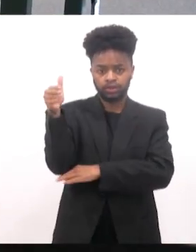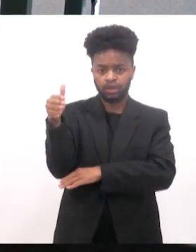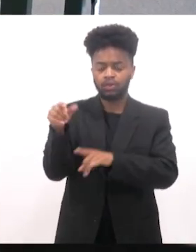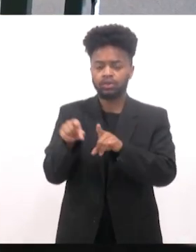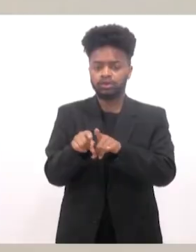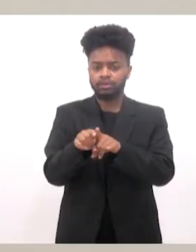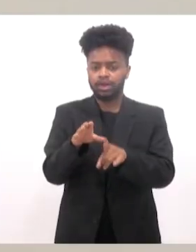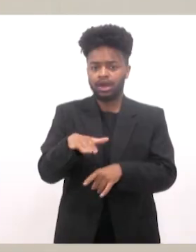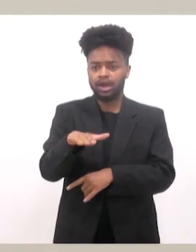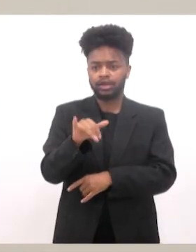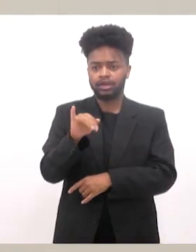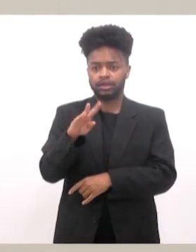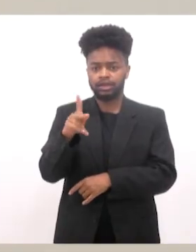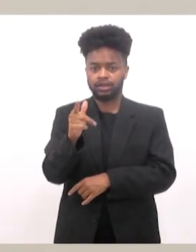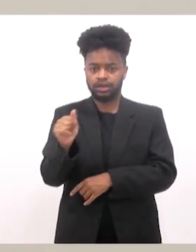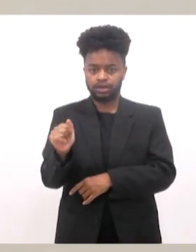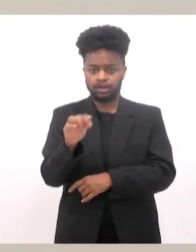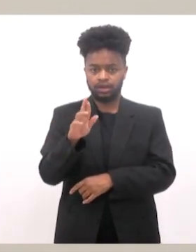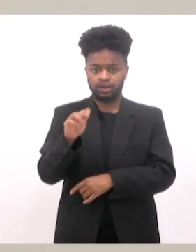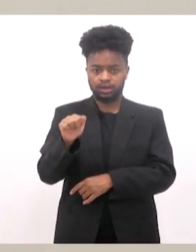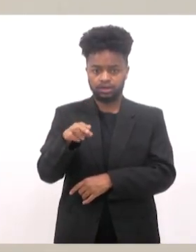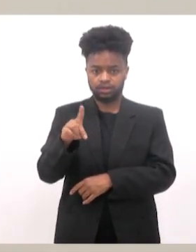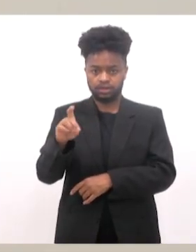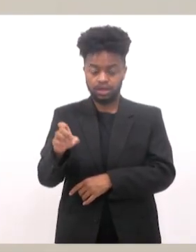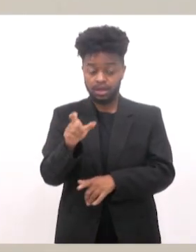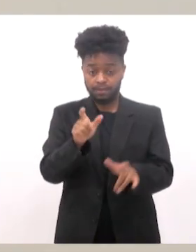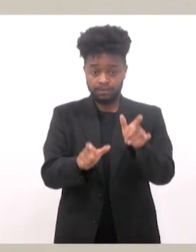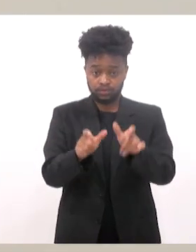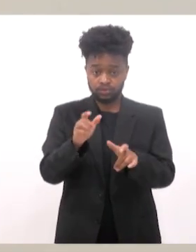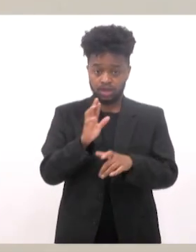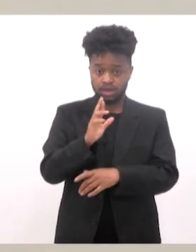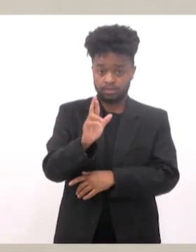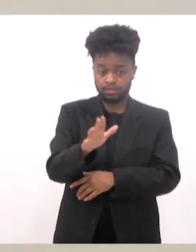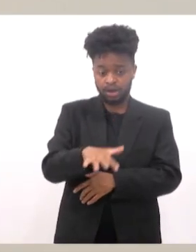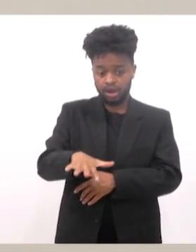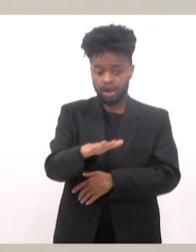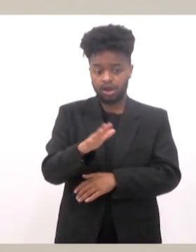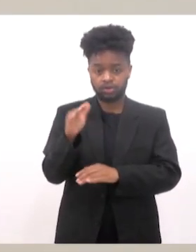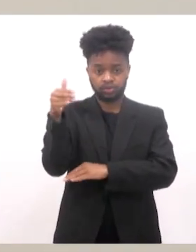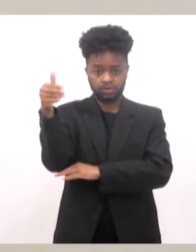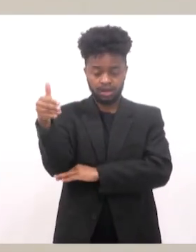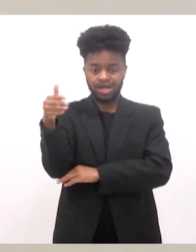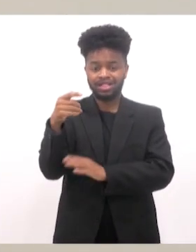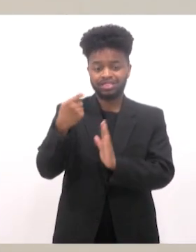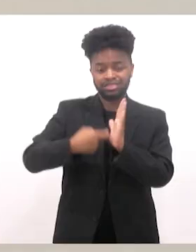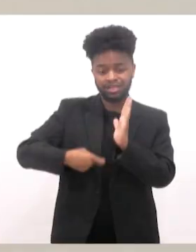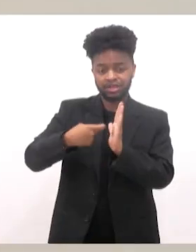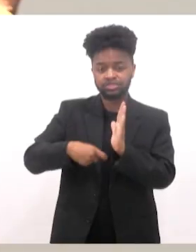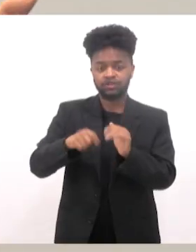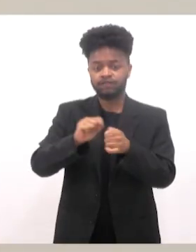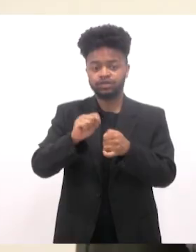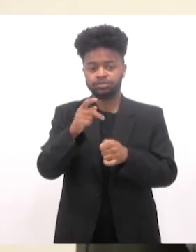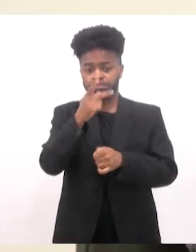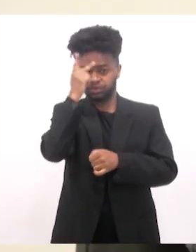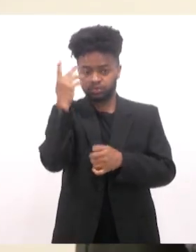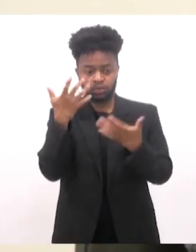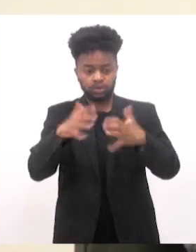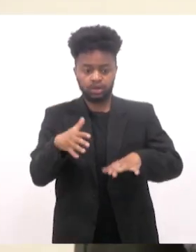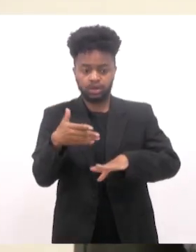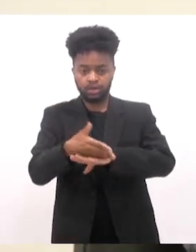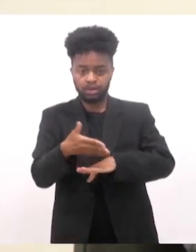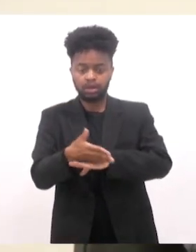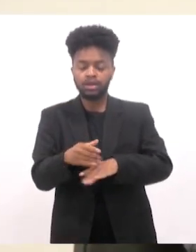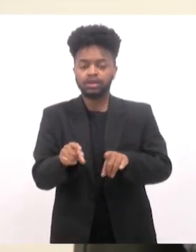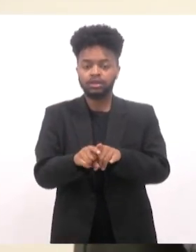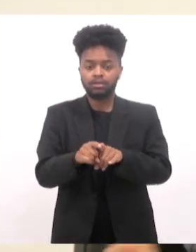da Ilha Grande. Para os representantes dos meios de hospedagem, a taxa não apenas vai afastar os turistas, mas